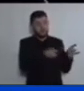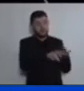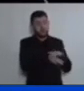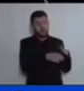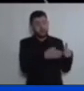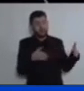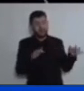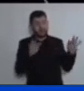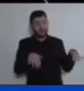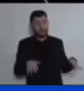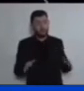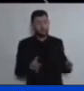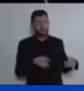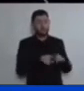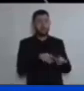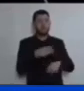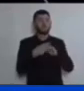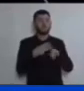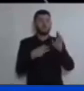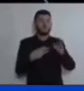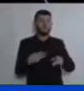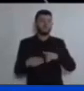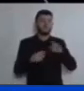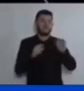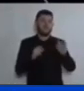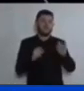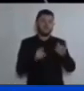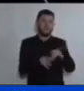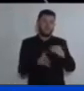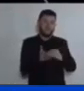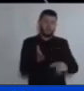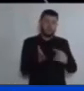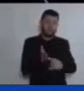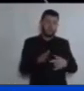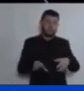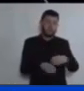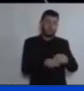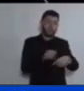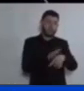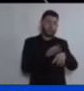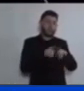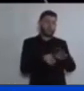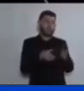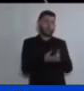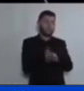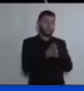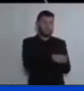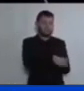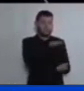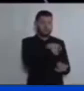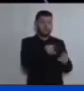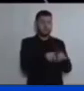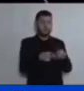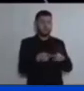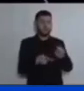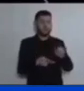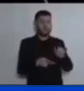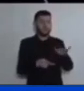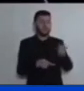o fato de que tanta juntaram do acordo aos autos quanto o levantamento do seu sigilo teria ocorrido por iniciativa do próprio juiz